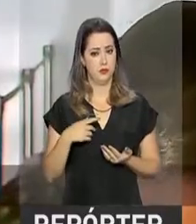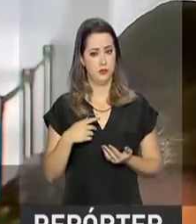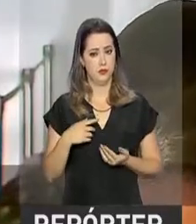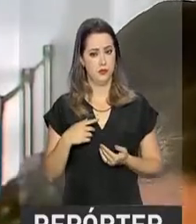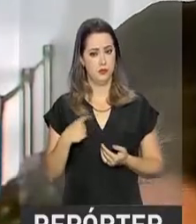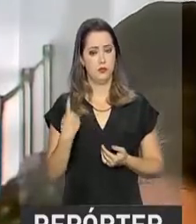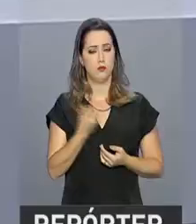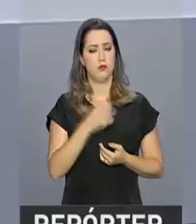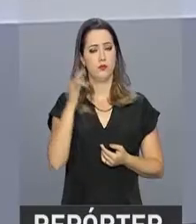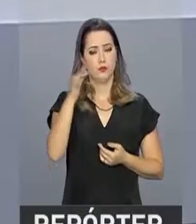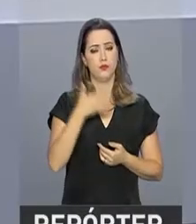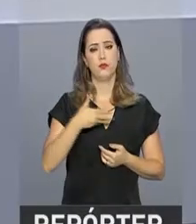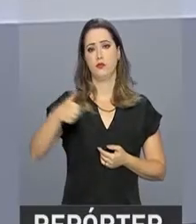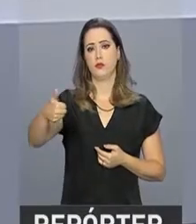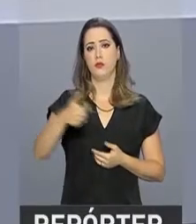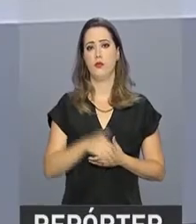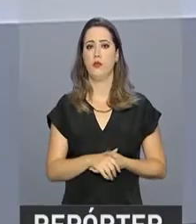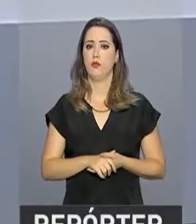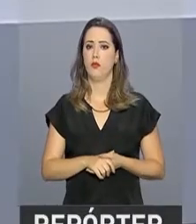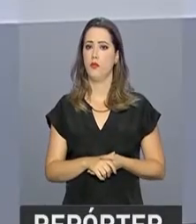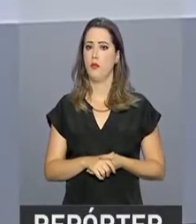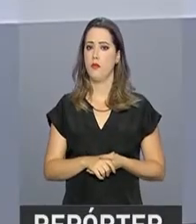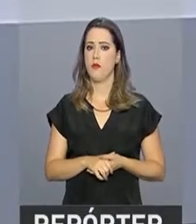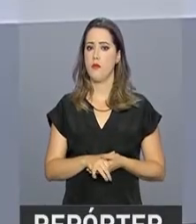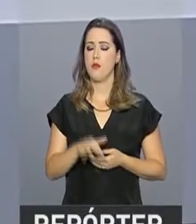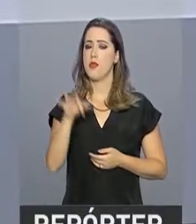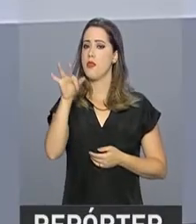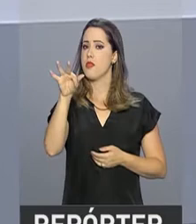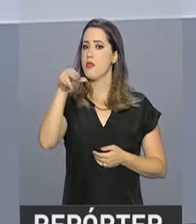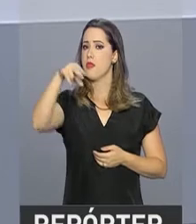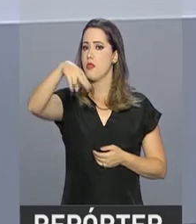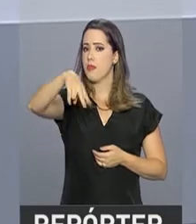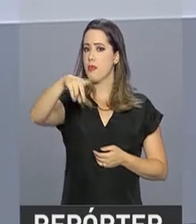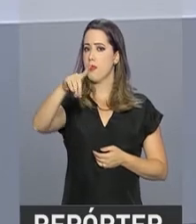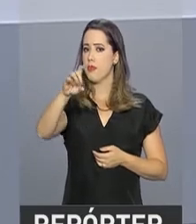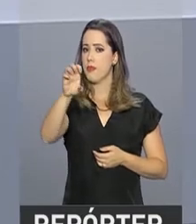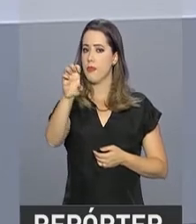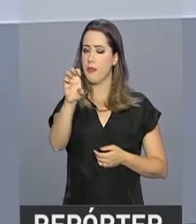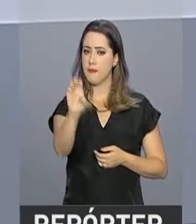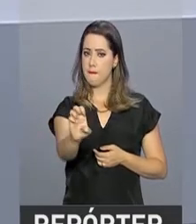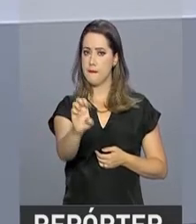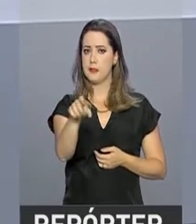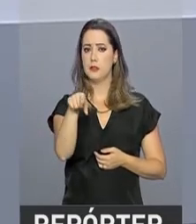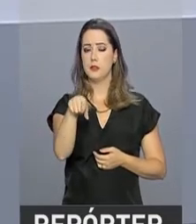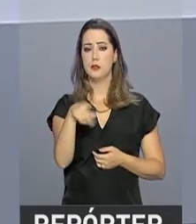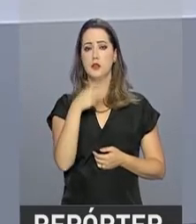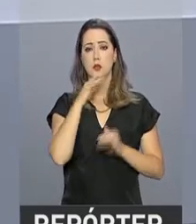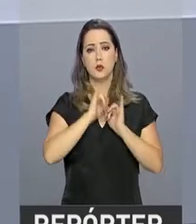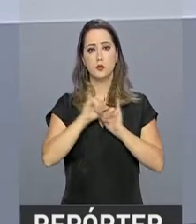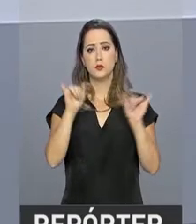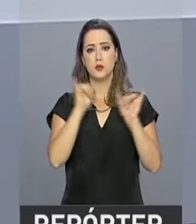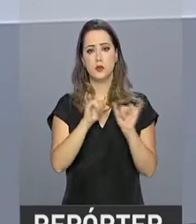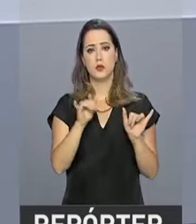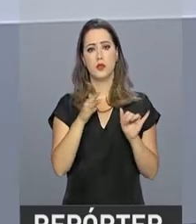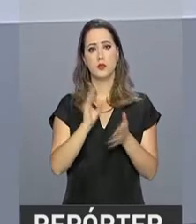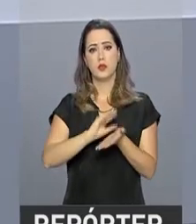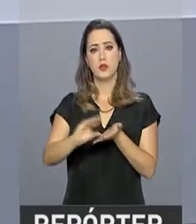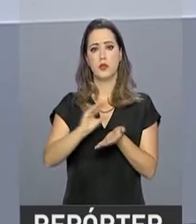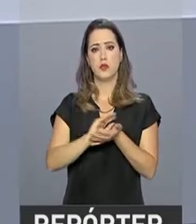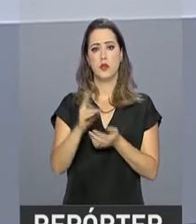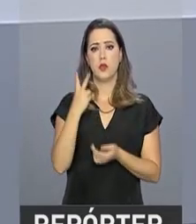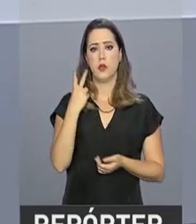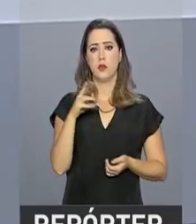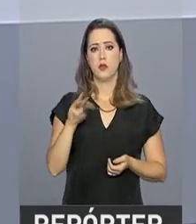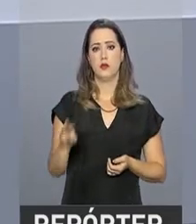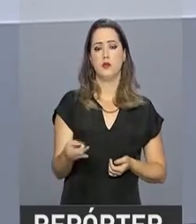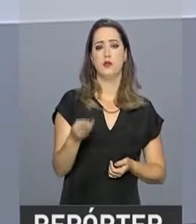nacional o fundo nacional de desenvolvimento da educação fnde e anunciou que vai repassar dois